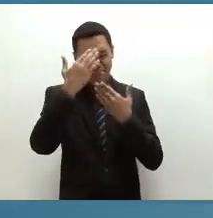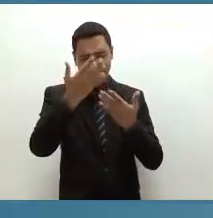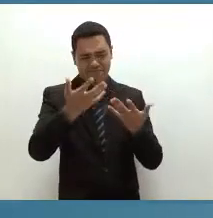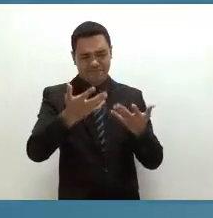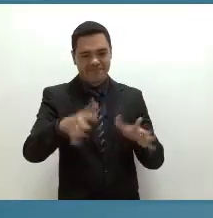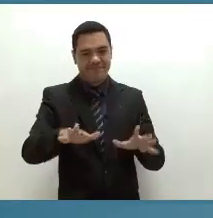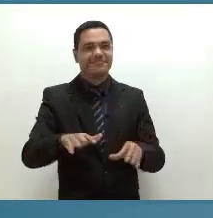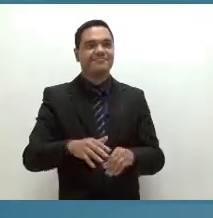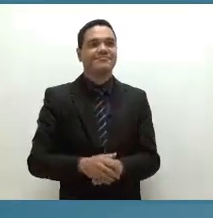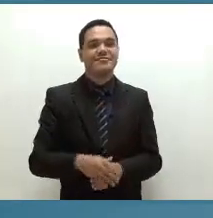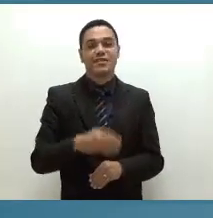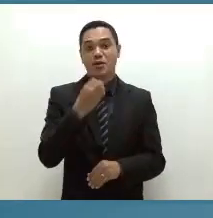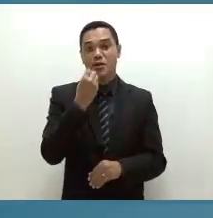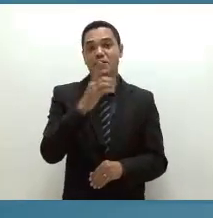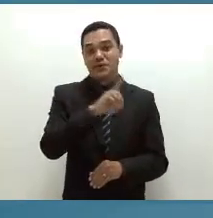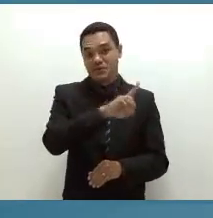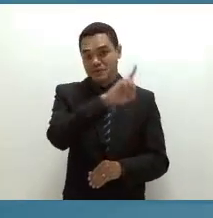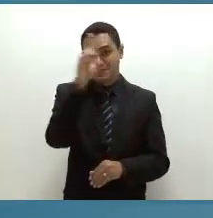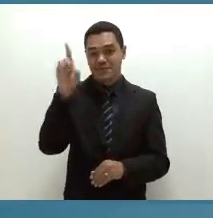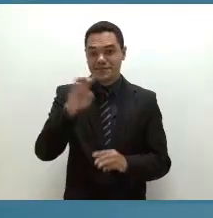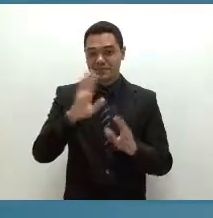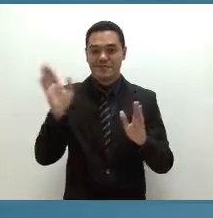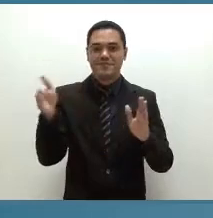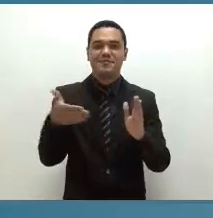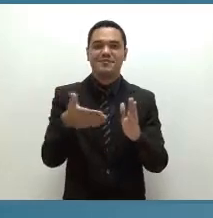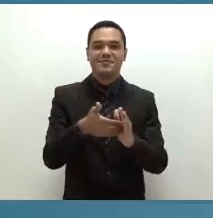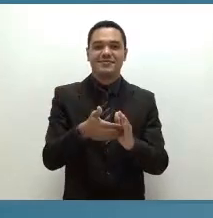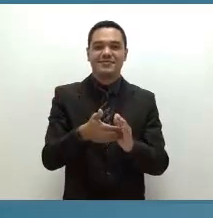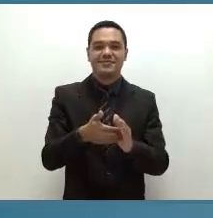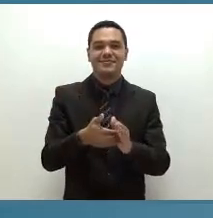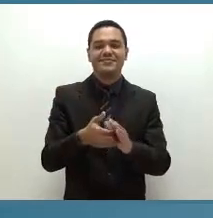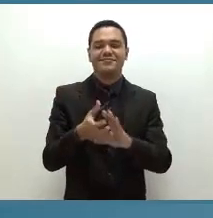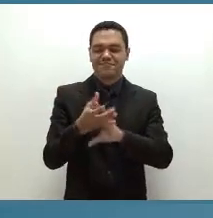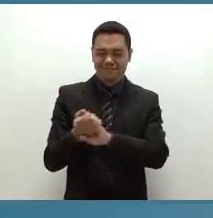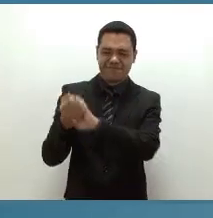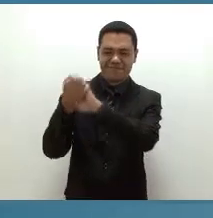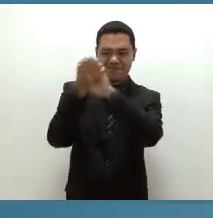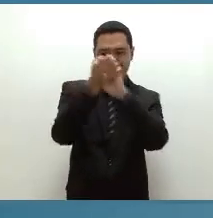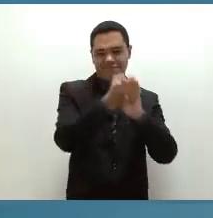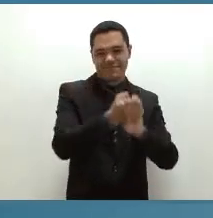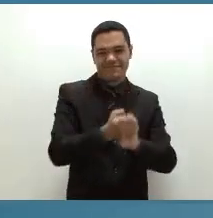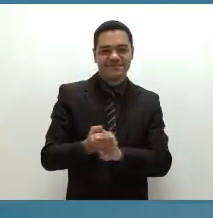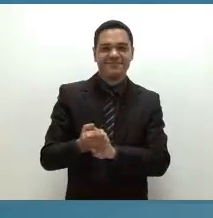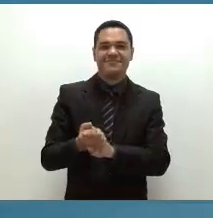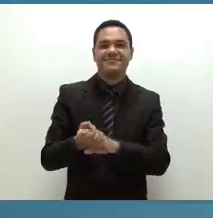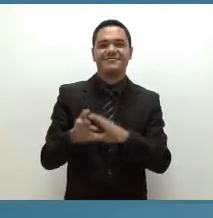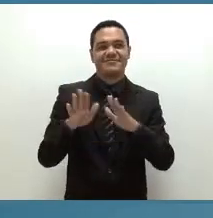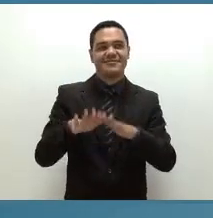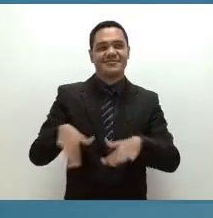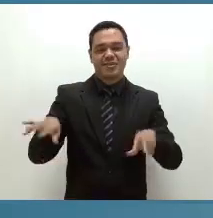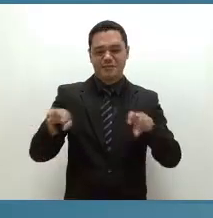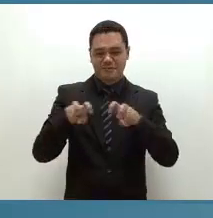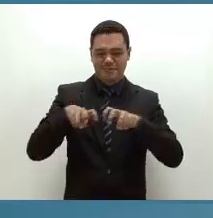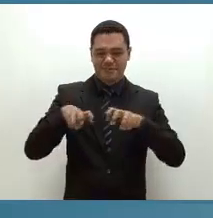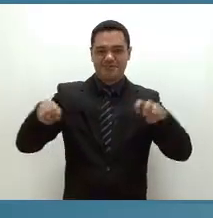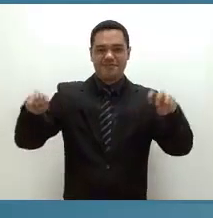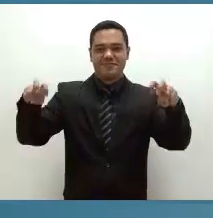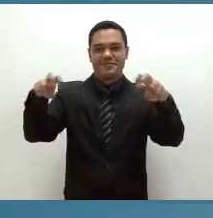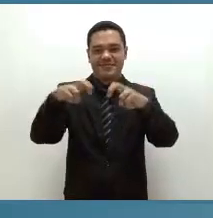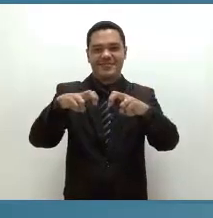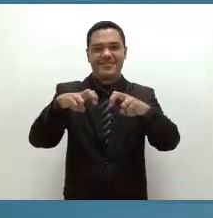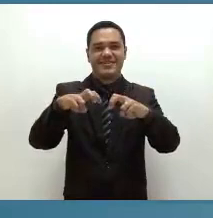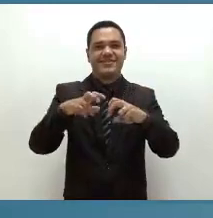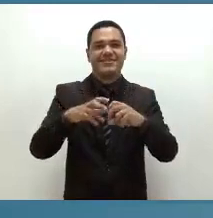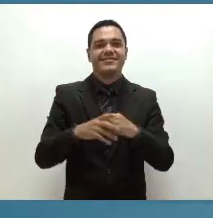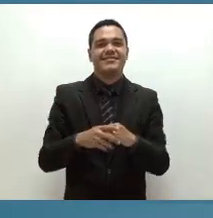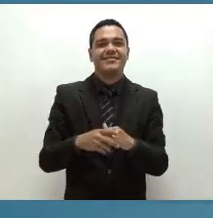Segundo meus momentos, paz, nesta igreja curte.